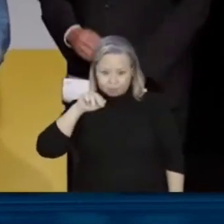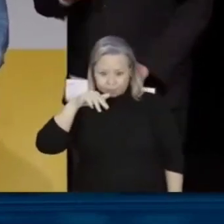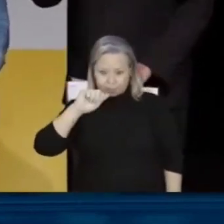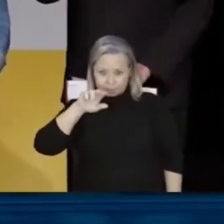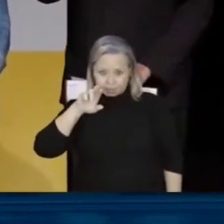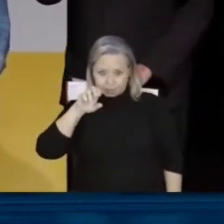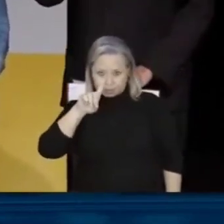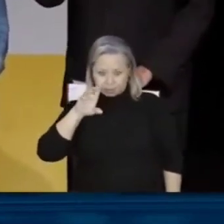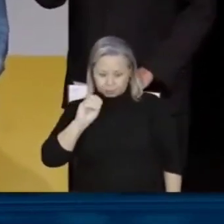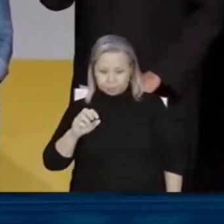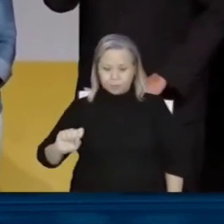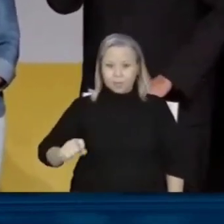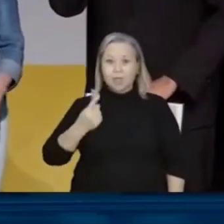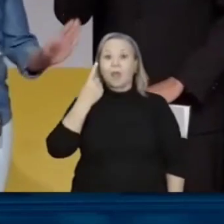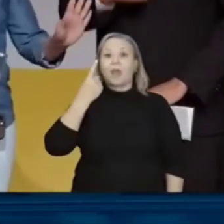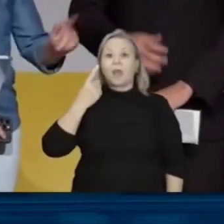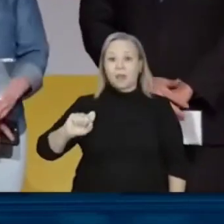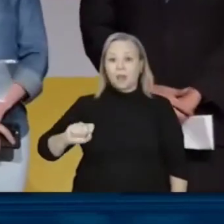ex-ministro,